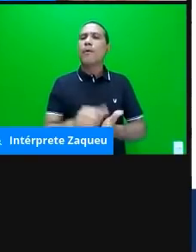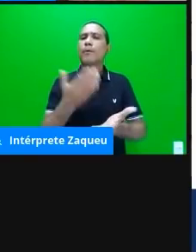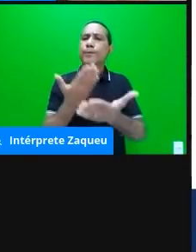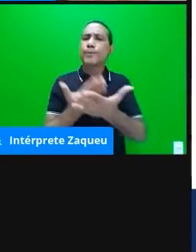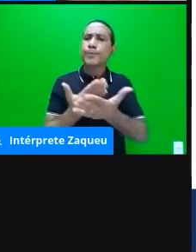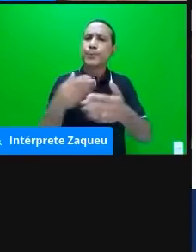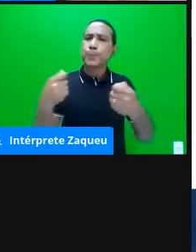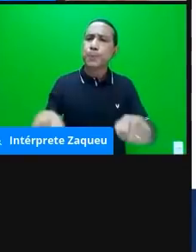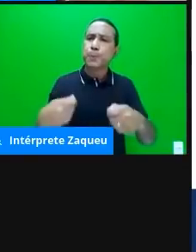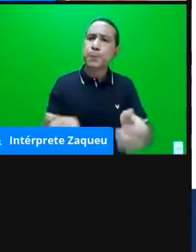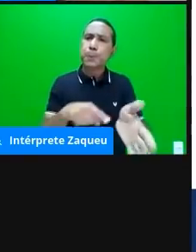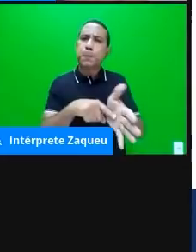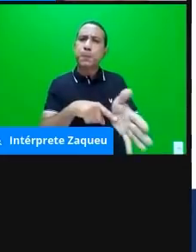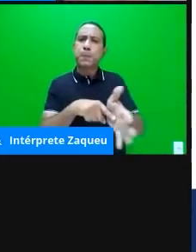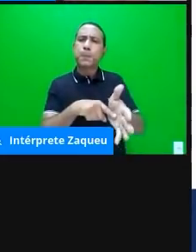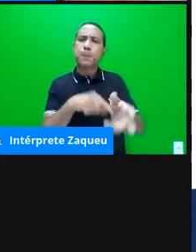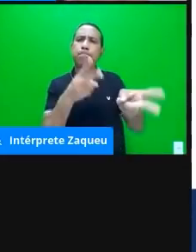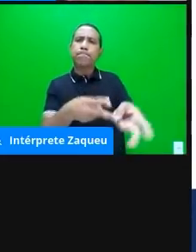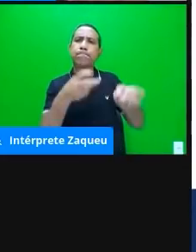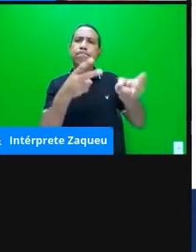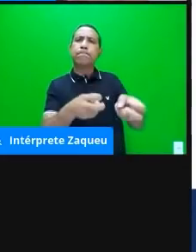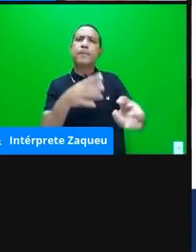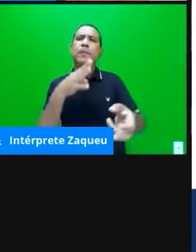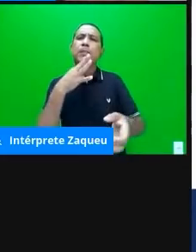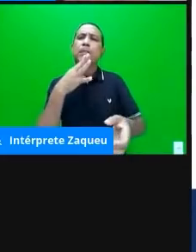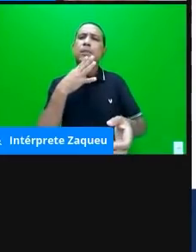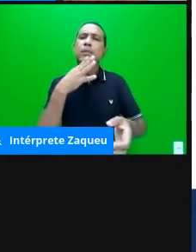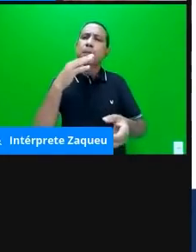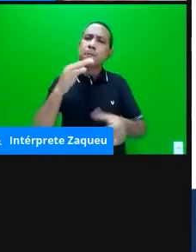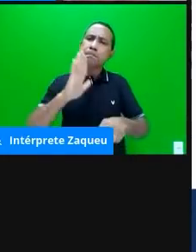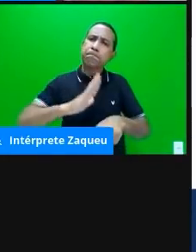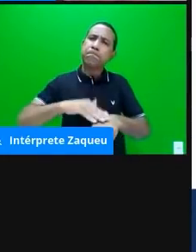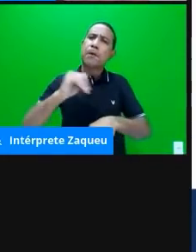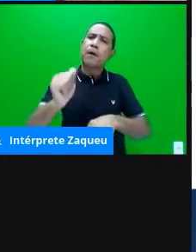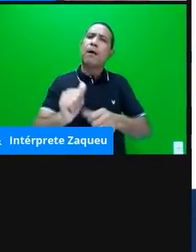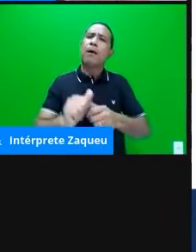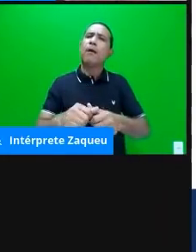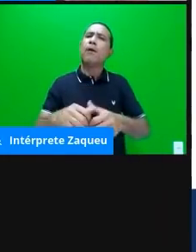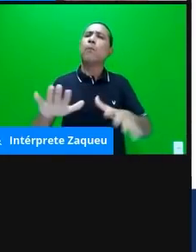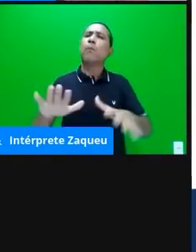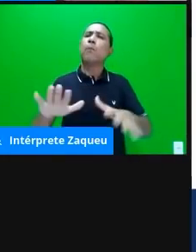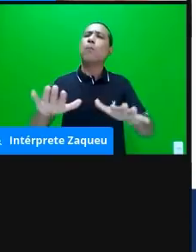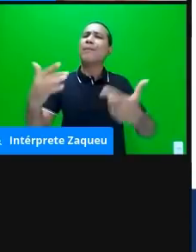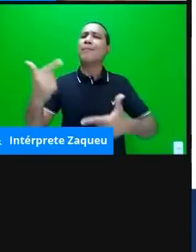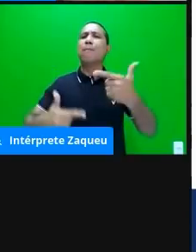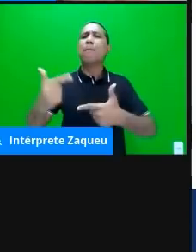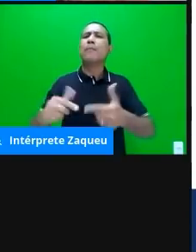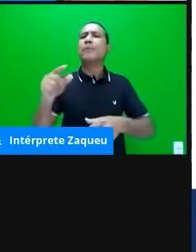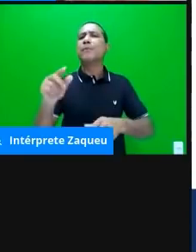do nosso contexto, conhecer a nossa política, conhecer,